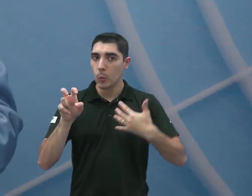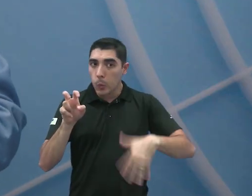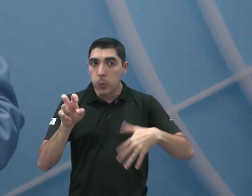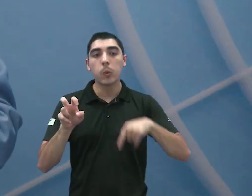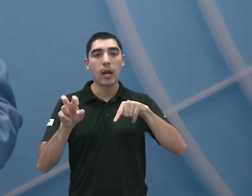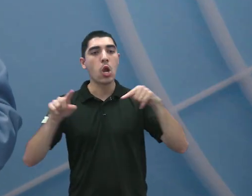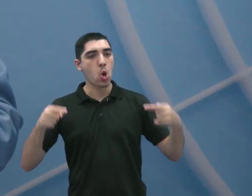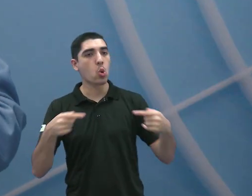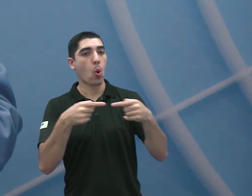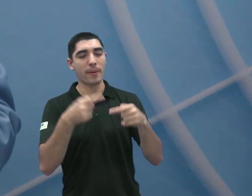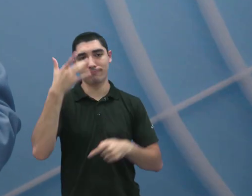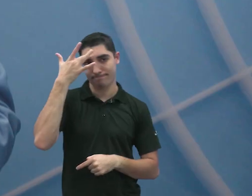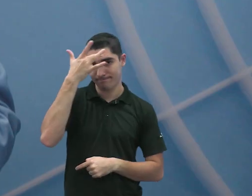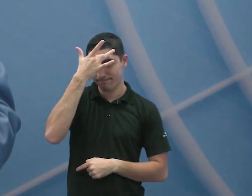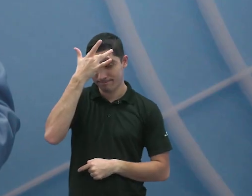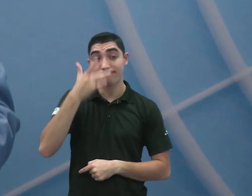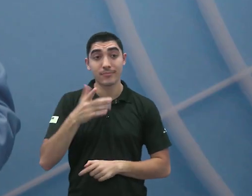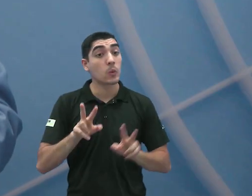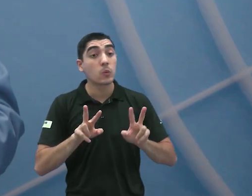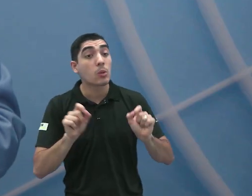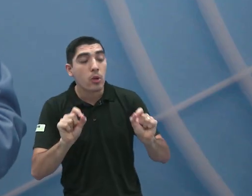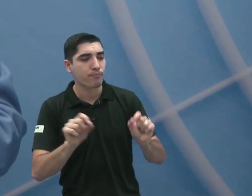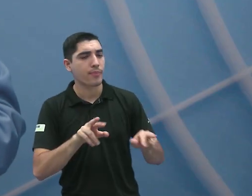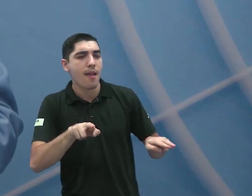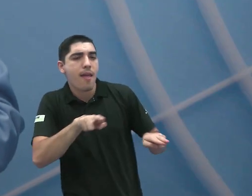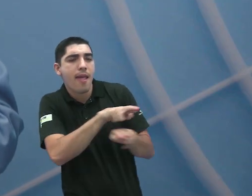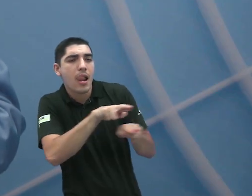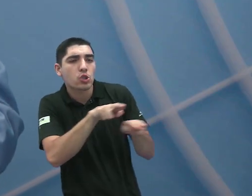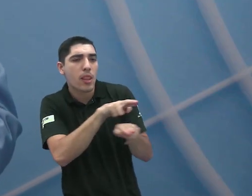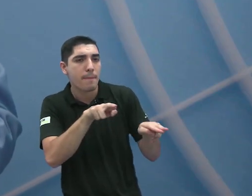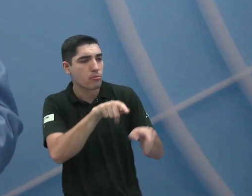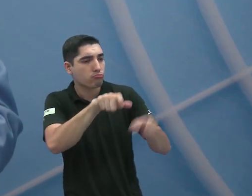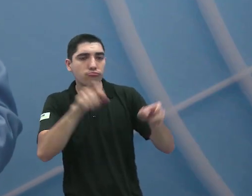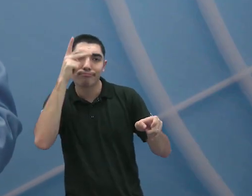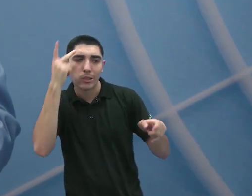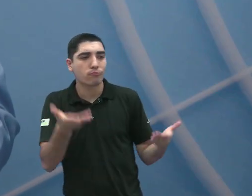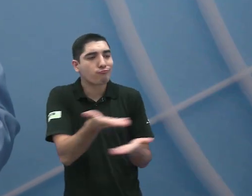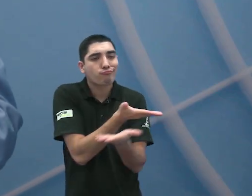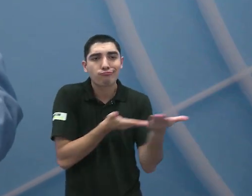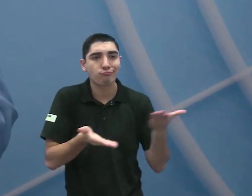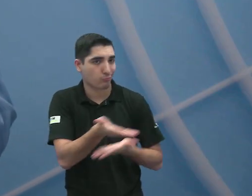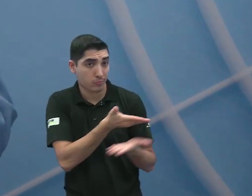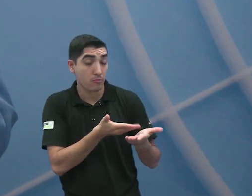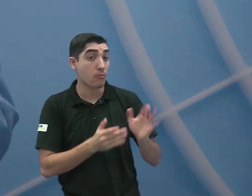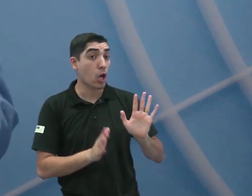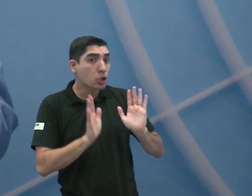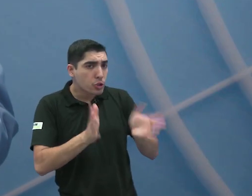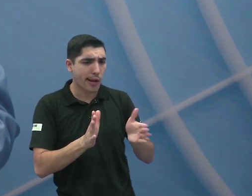ver com a saúde mental, gente. As relações interpessoais. Depois de tanta